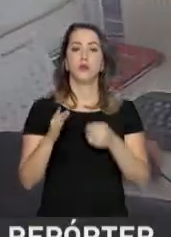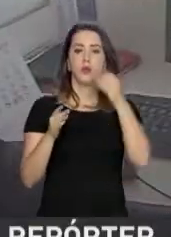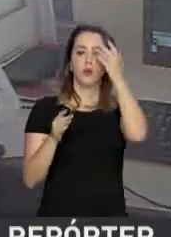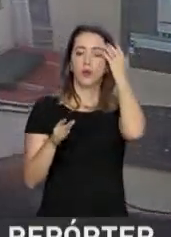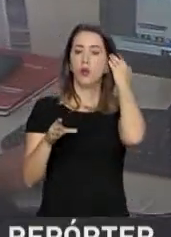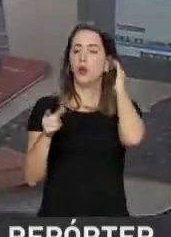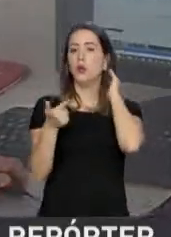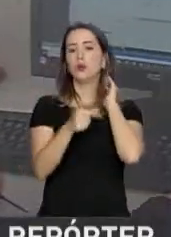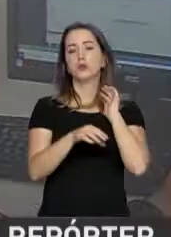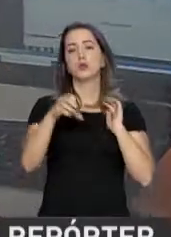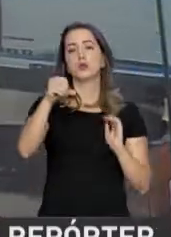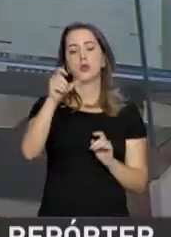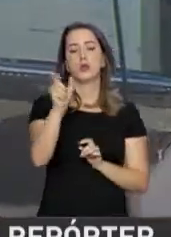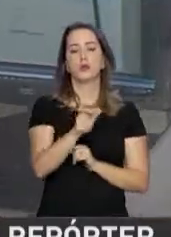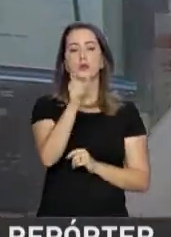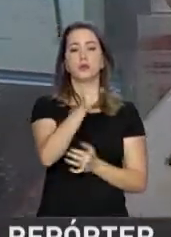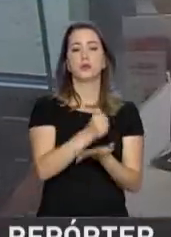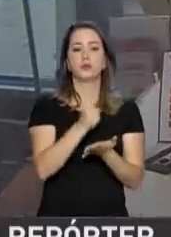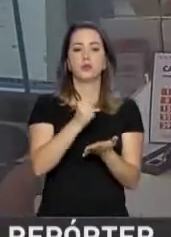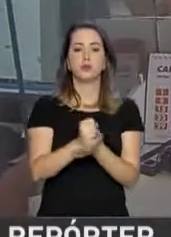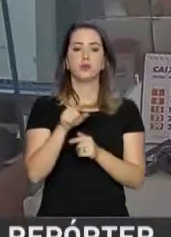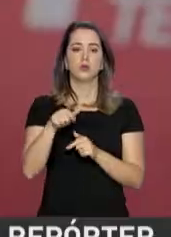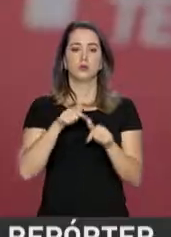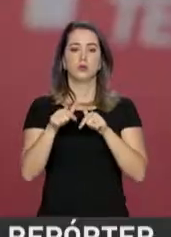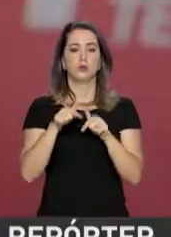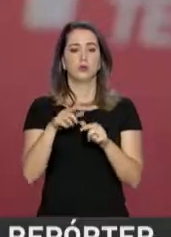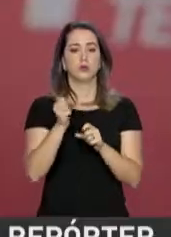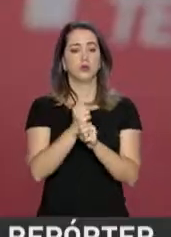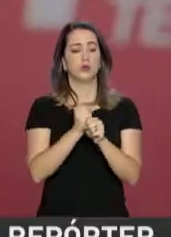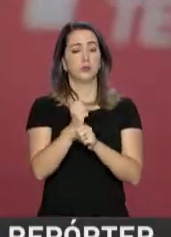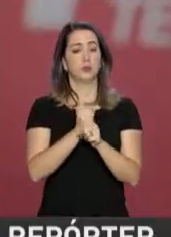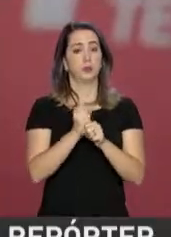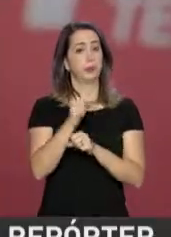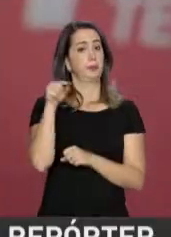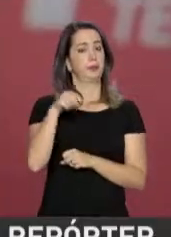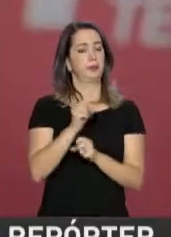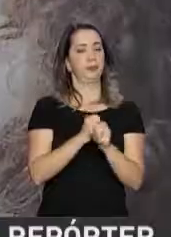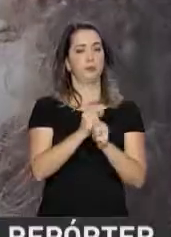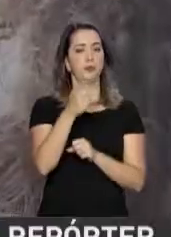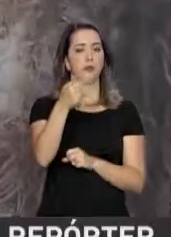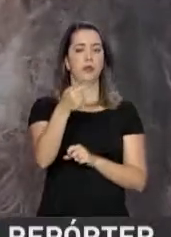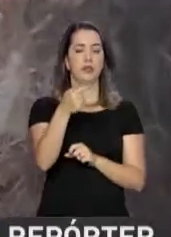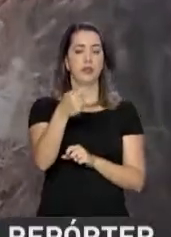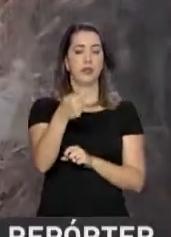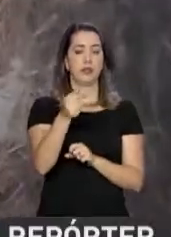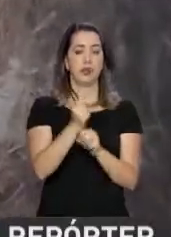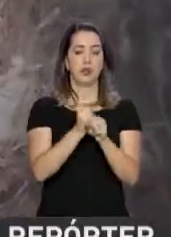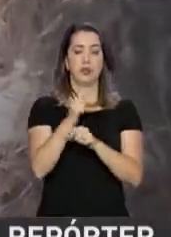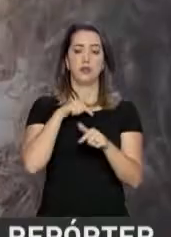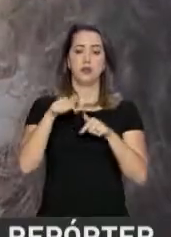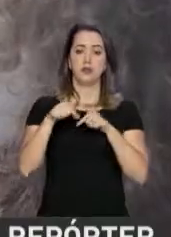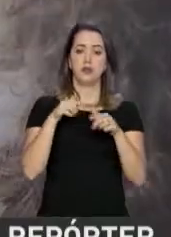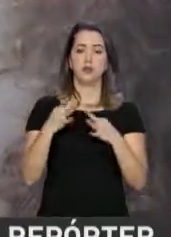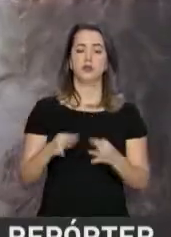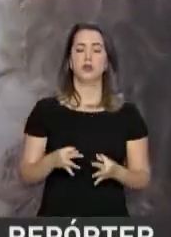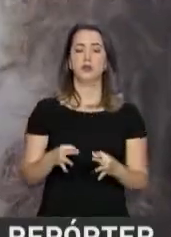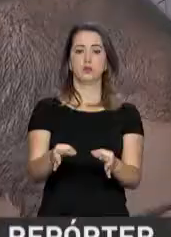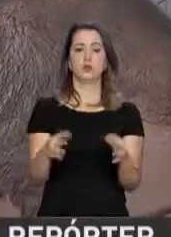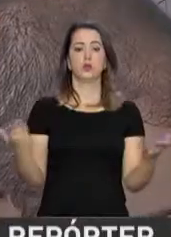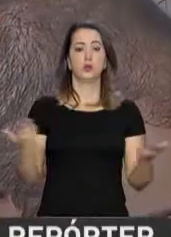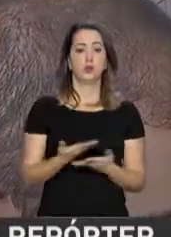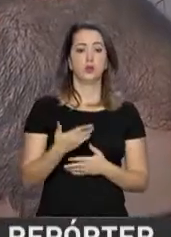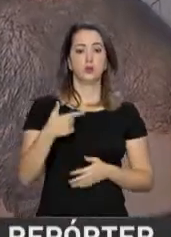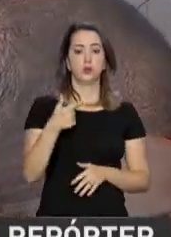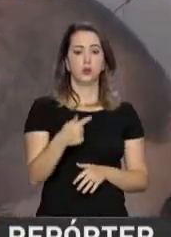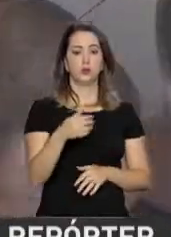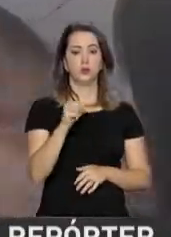nove funcionários foram contratados este ano na empresa do ms sol com sete anos no mercado de tecnologia ele conta hoje com